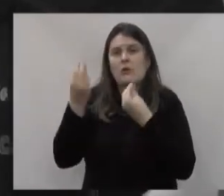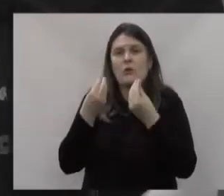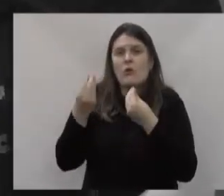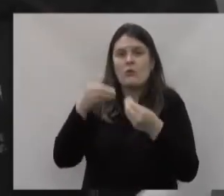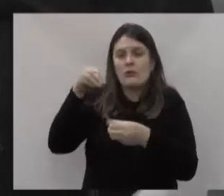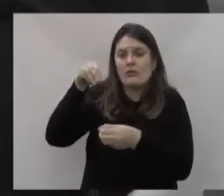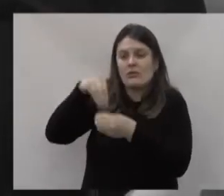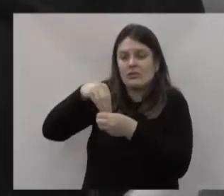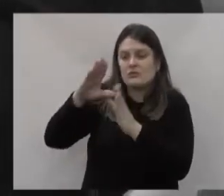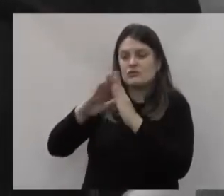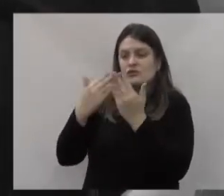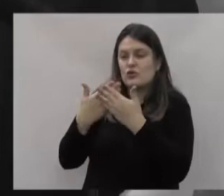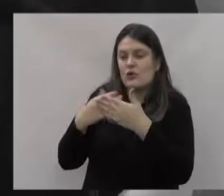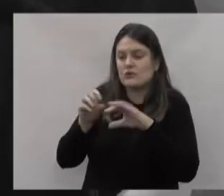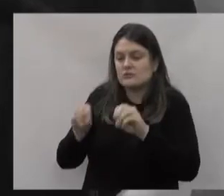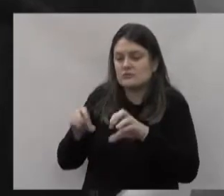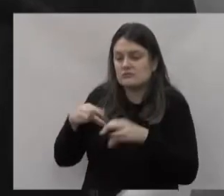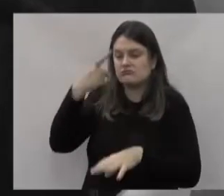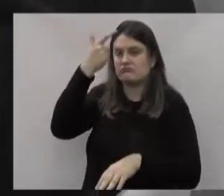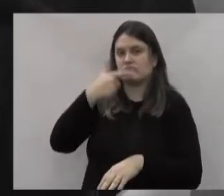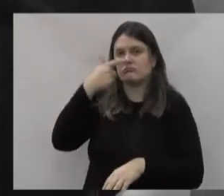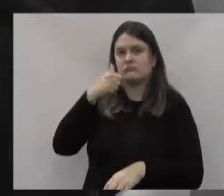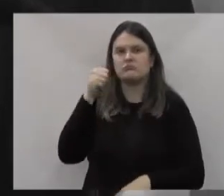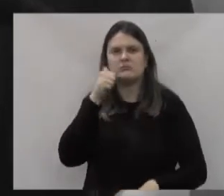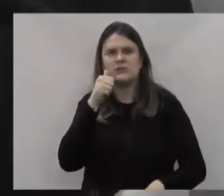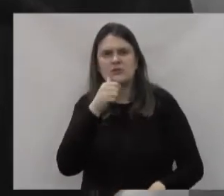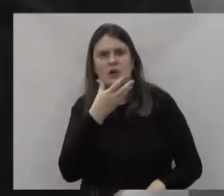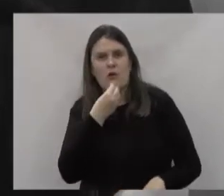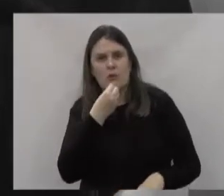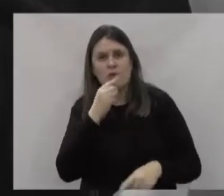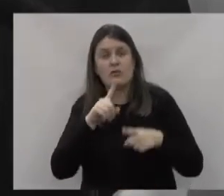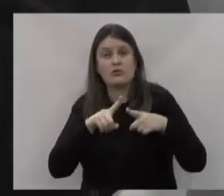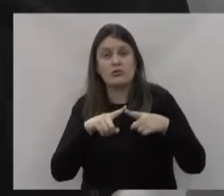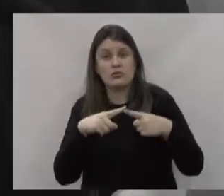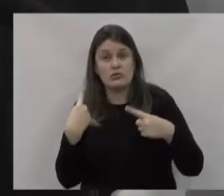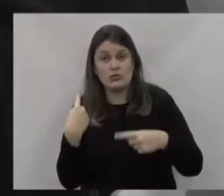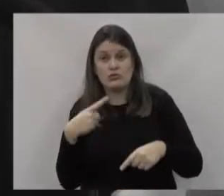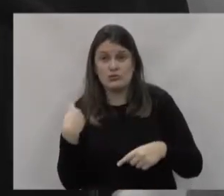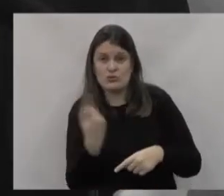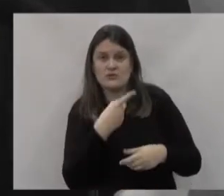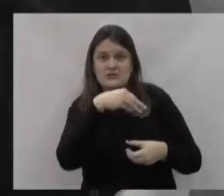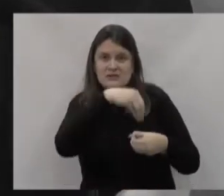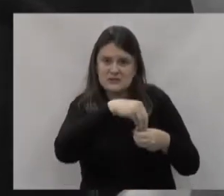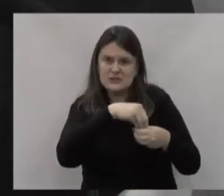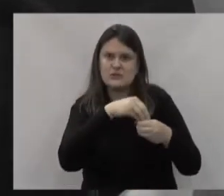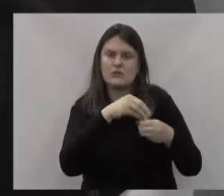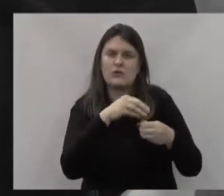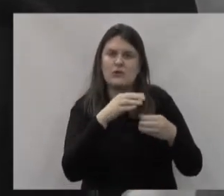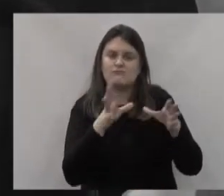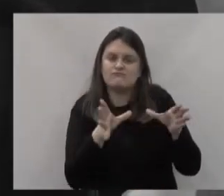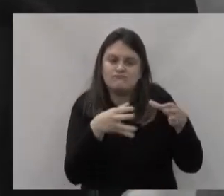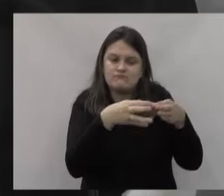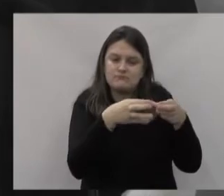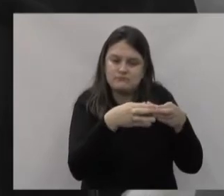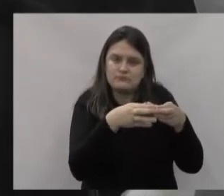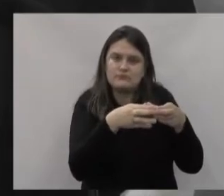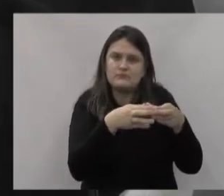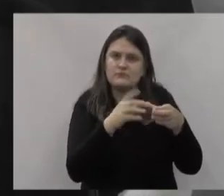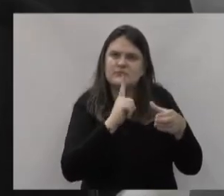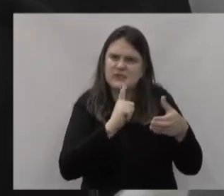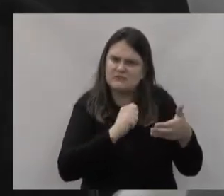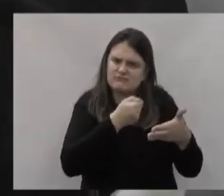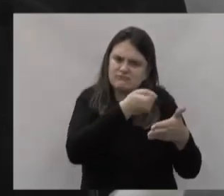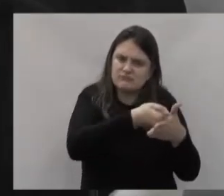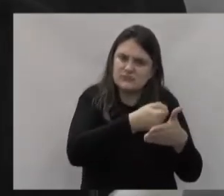das escolas, nas comunidades, e nós, no Instituto, a gente tenta fazer isso, a gente busca fazer isso, a gente tem uma atuação muito forte dentro das